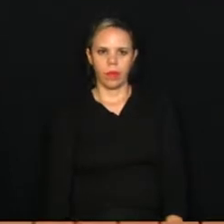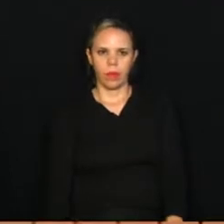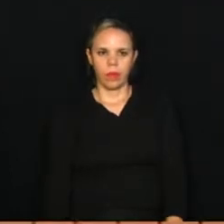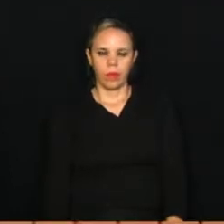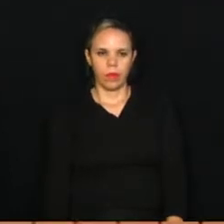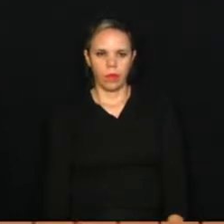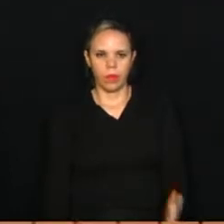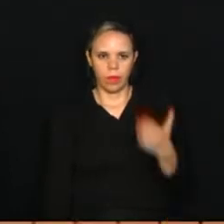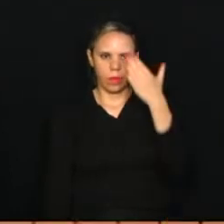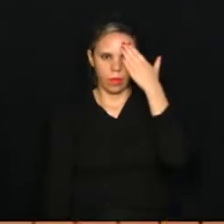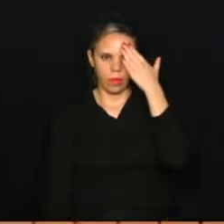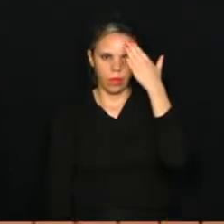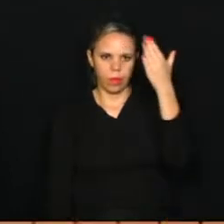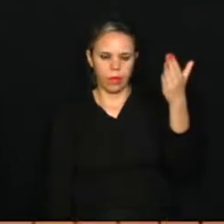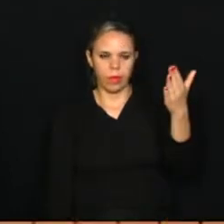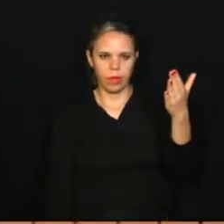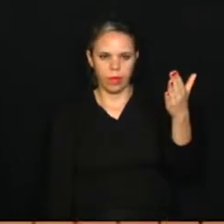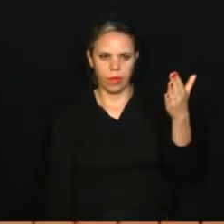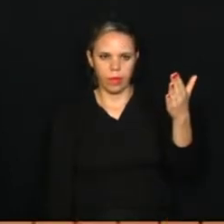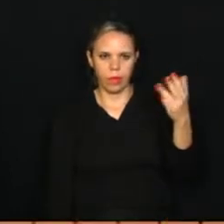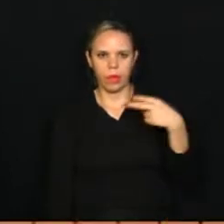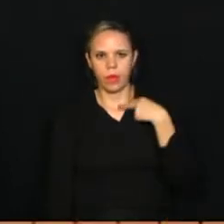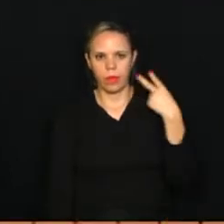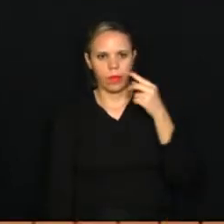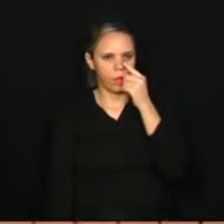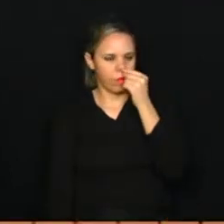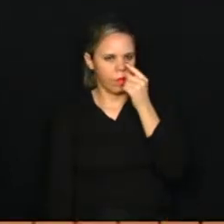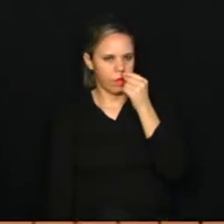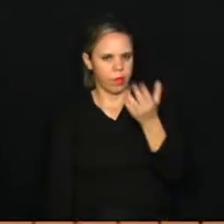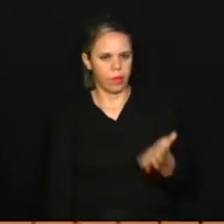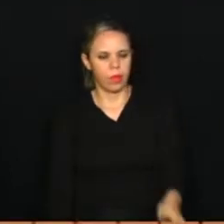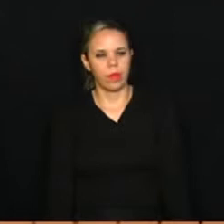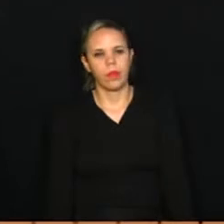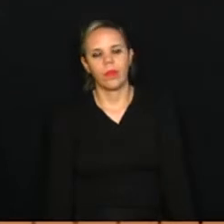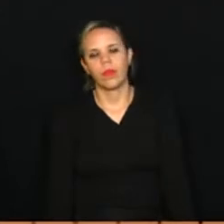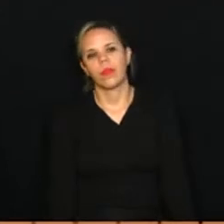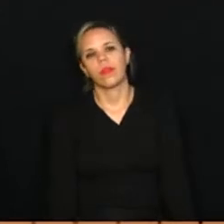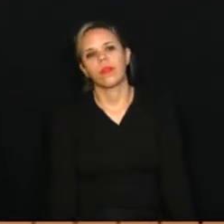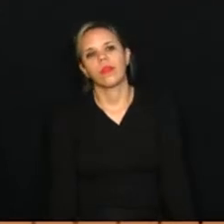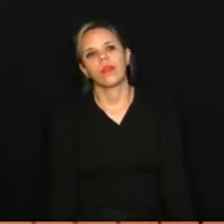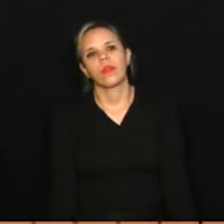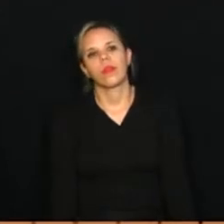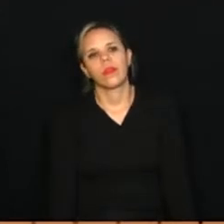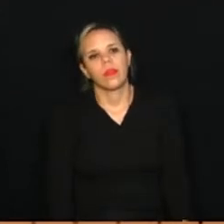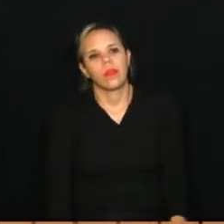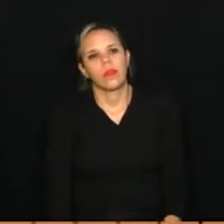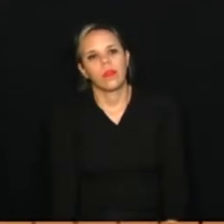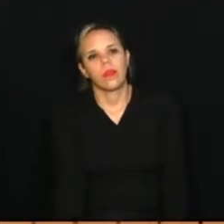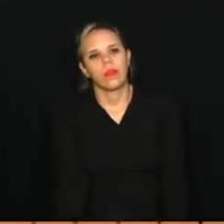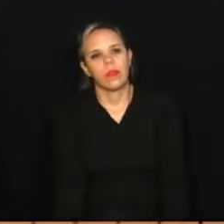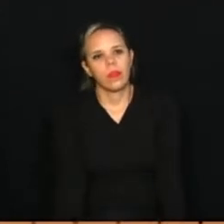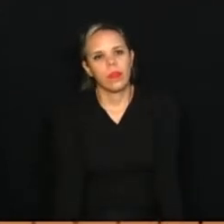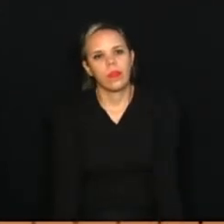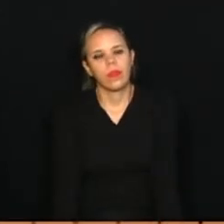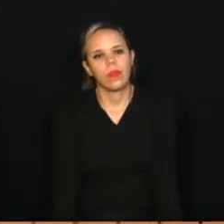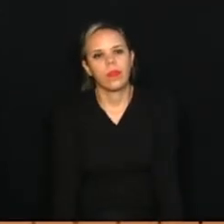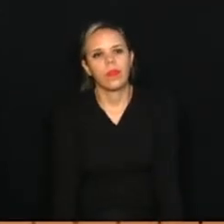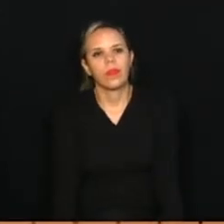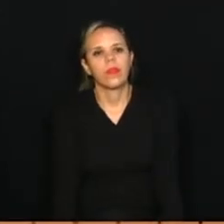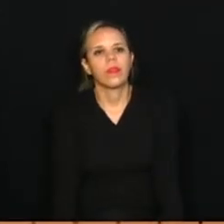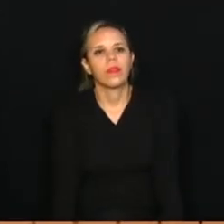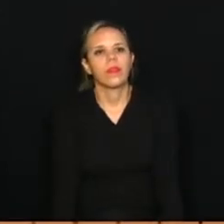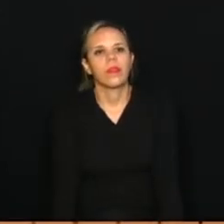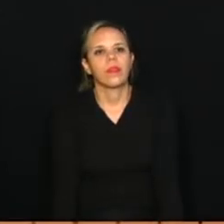Muito obrigado, vereador Arnaldo Salvetti, pelas palavras, Tá mudo, não?